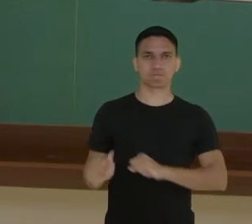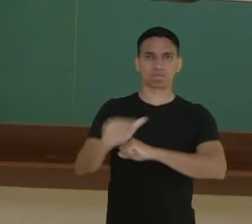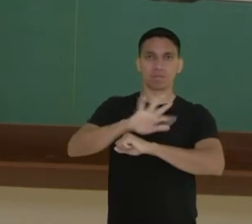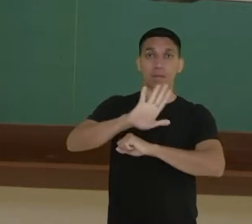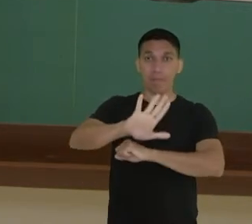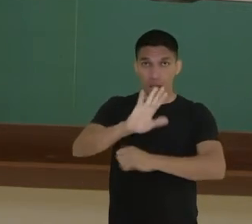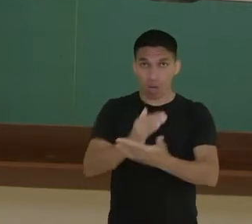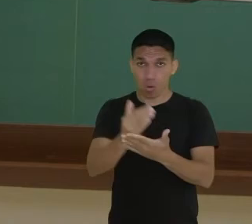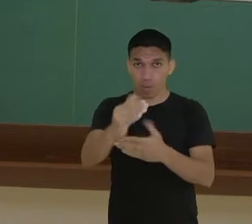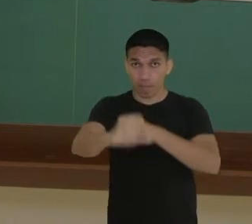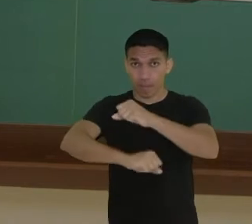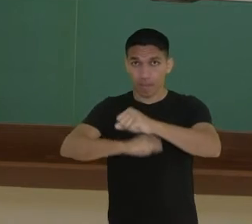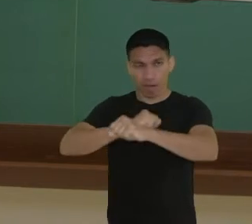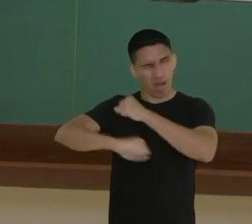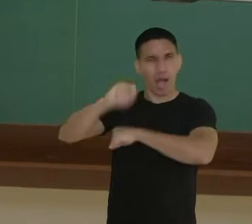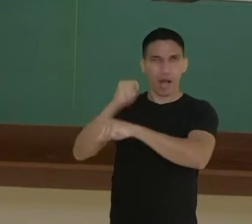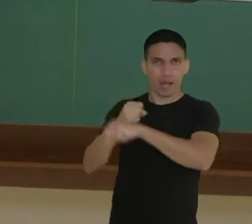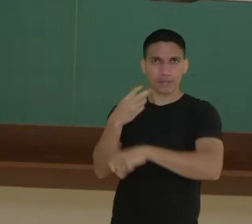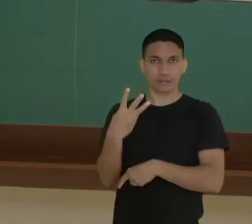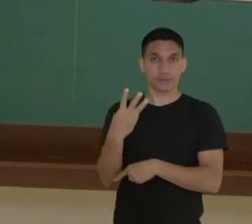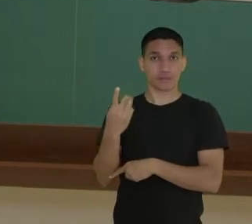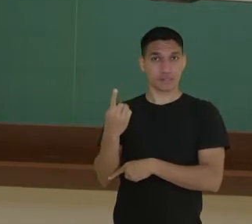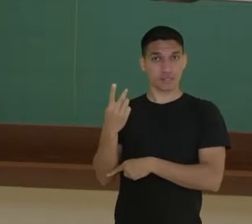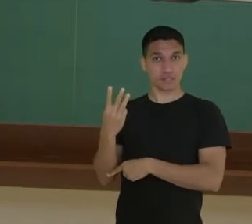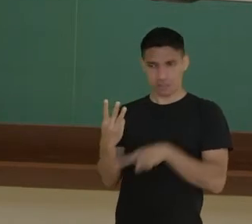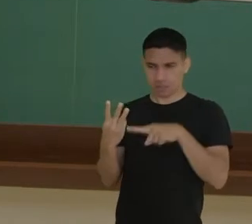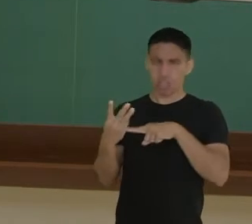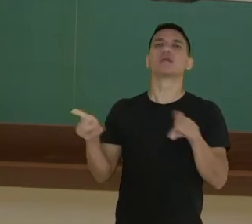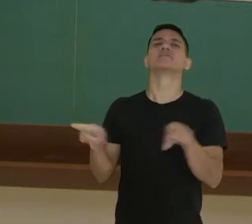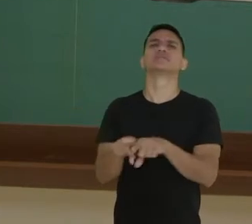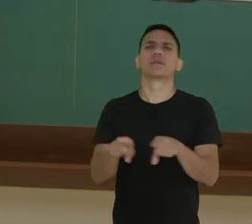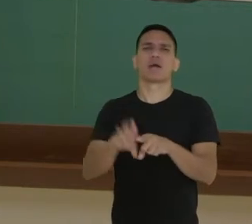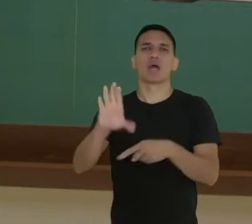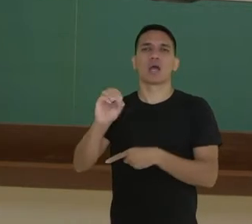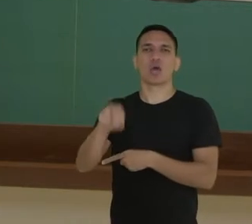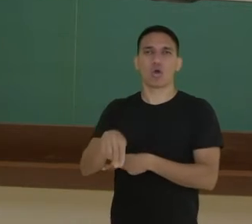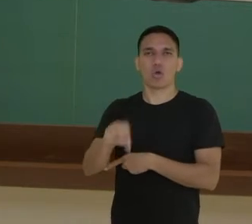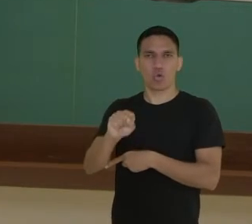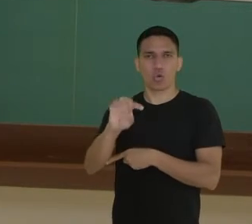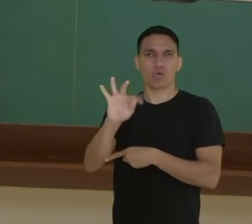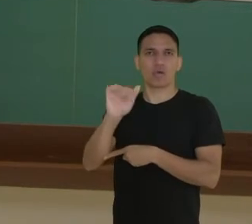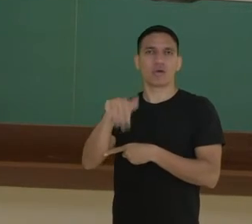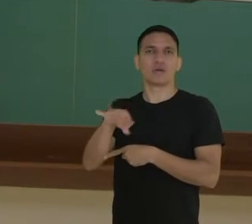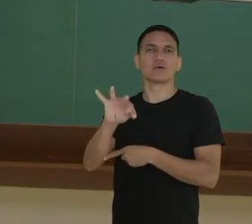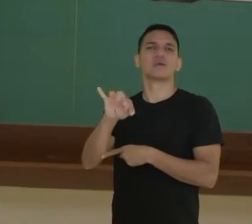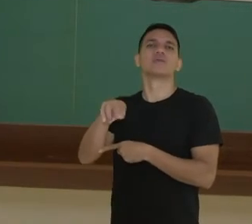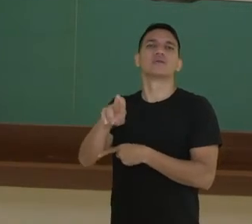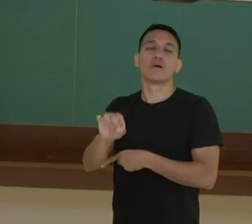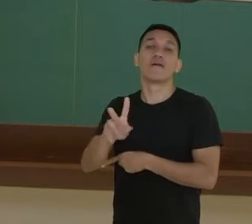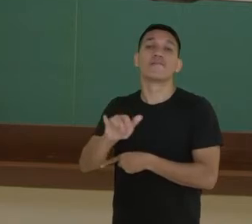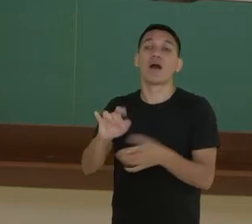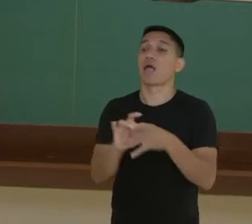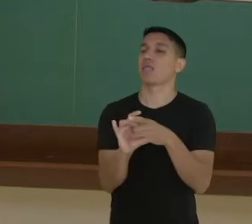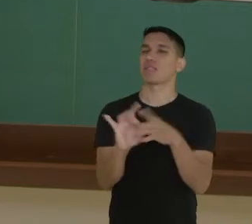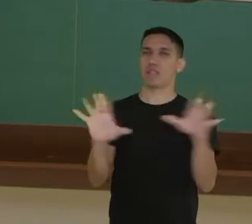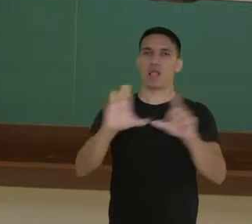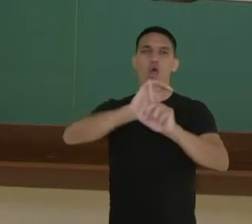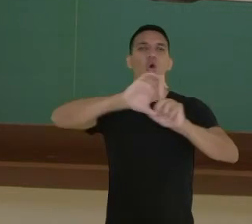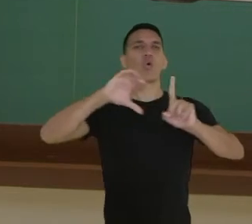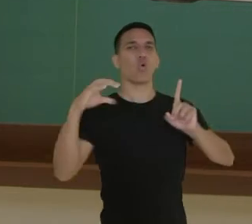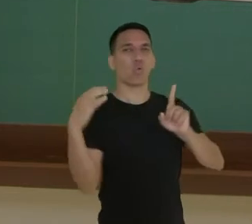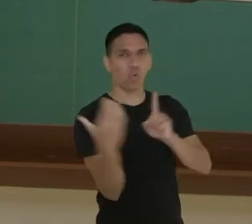de 313, Constantino vai se converter também e ele vai então liberar o culto